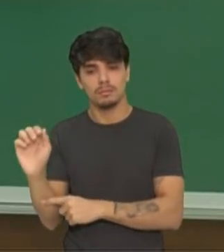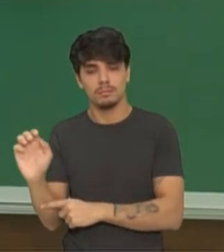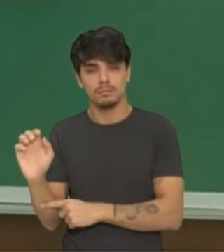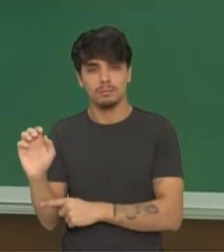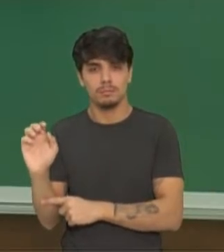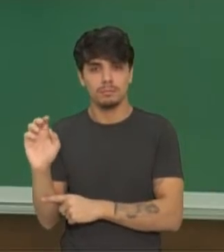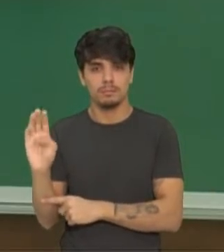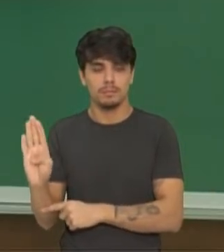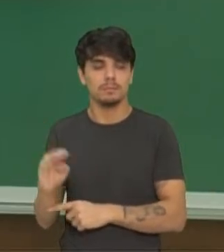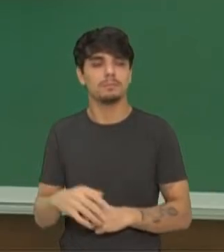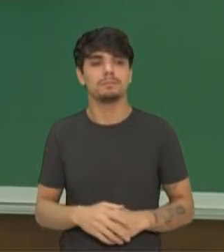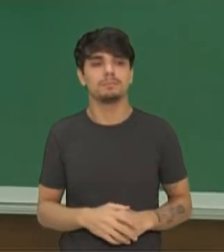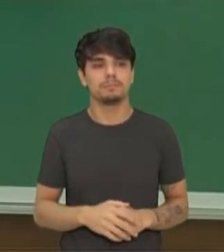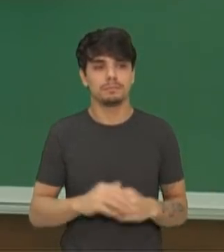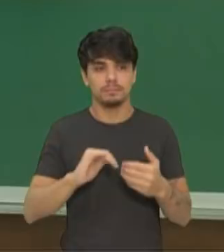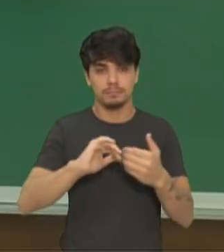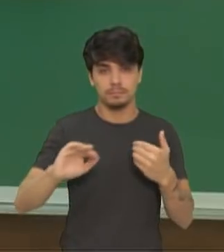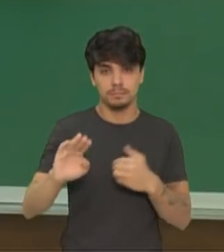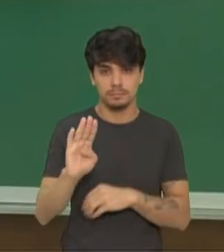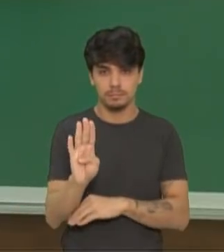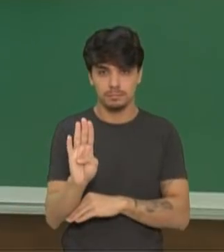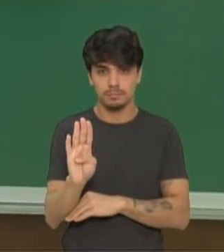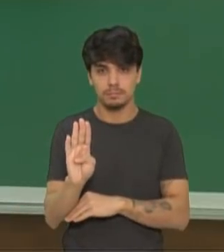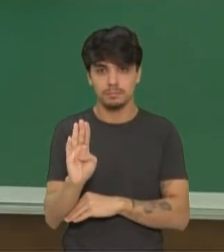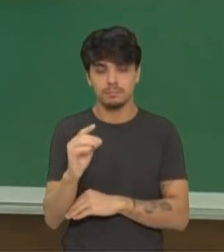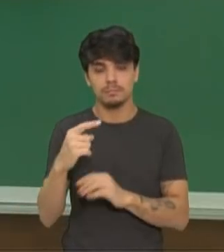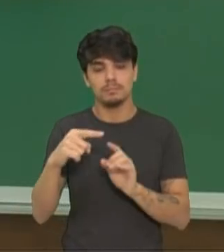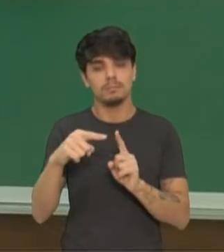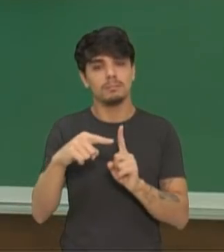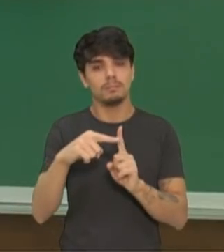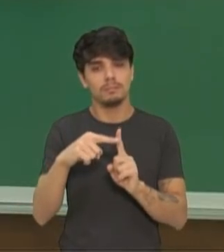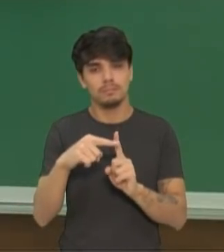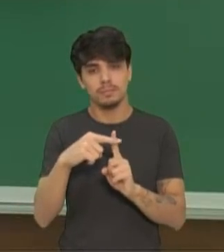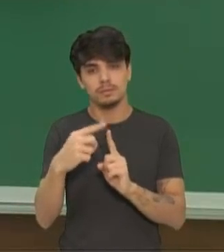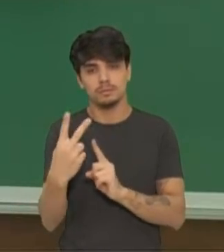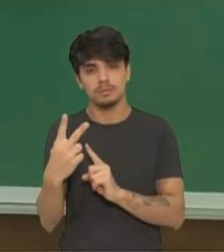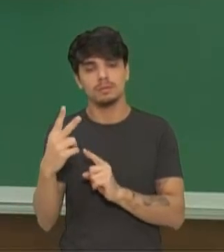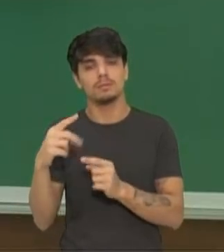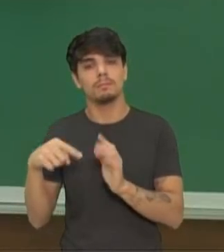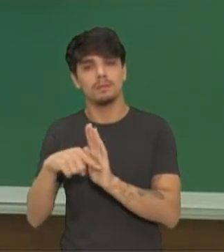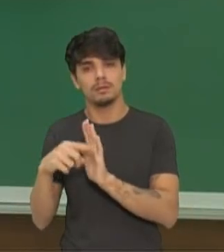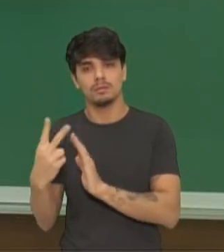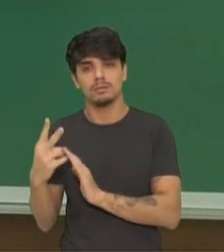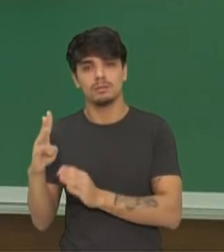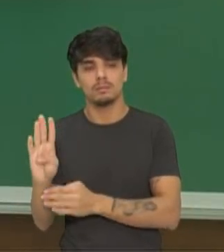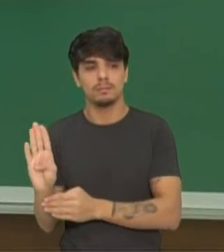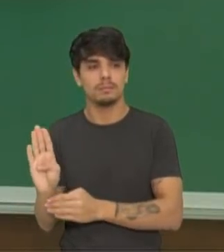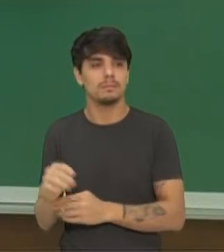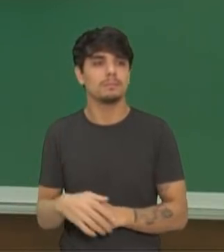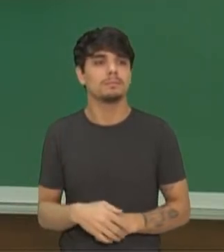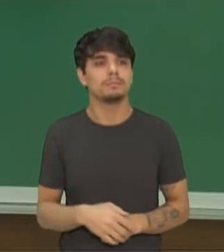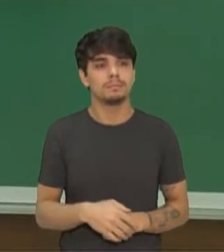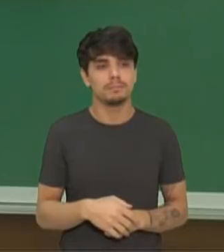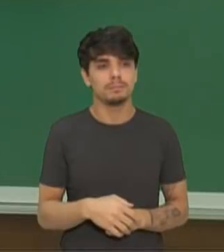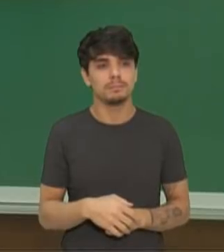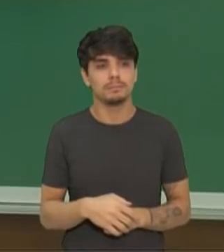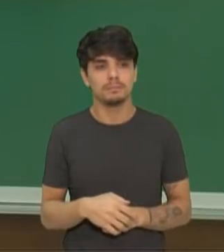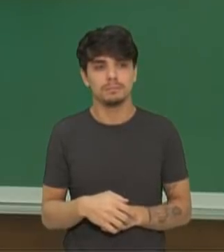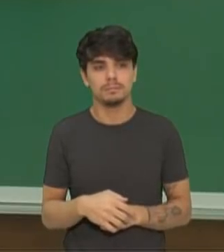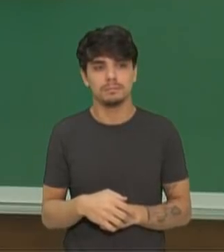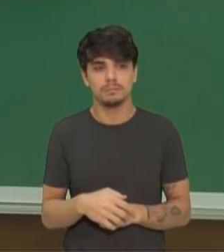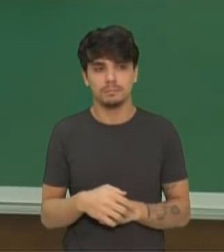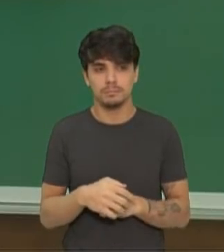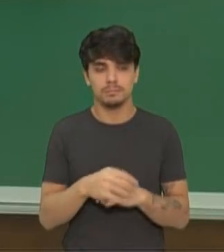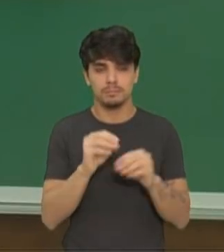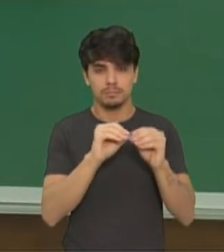Isolamos o B mais 2 menos 2B, igual 2A. O mais 32 veio para o